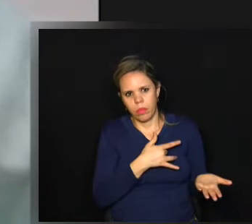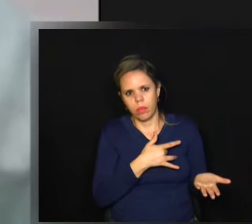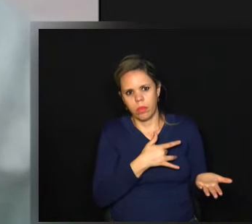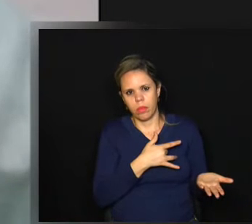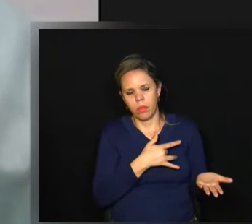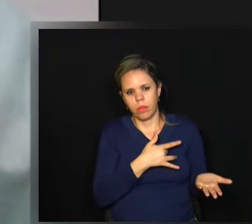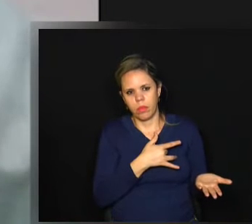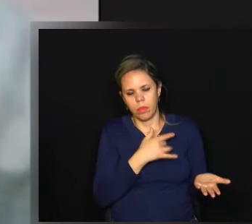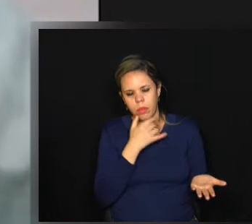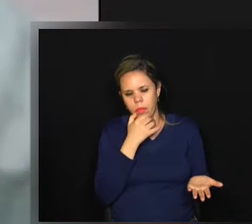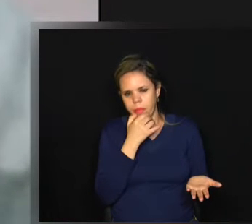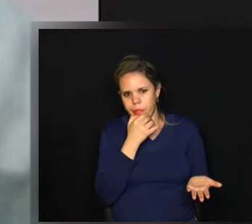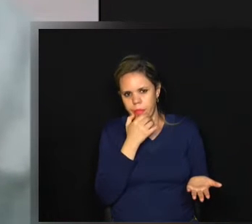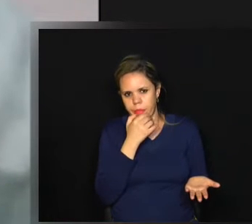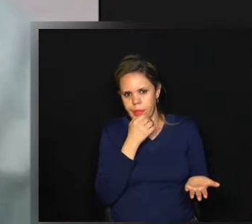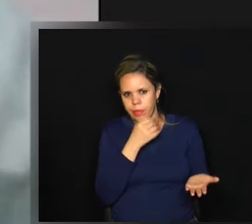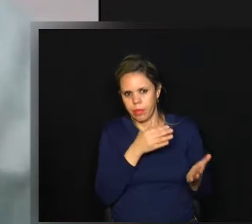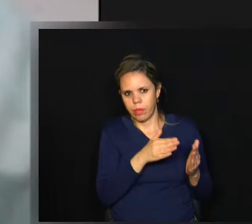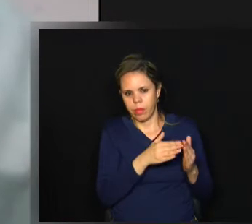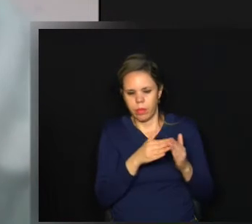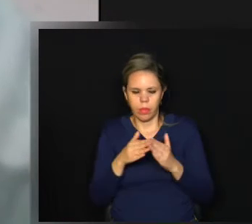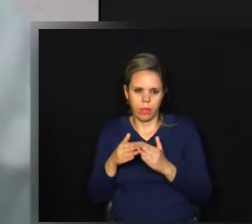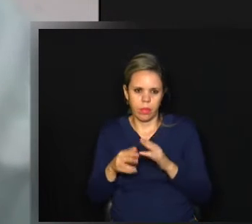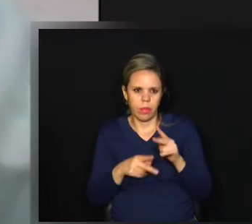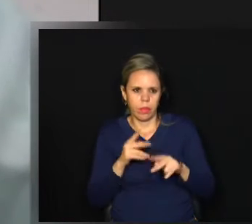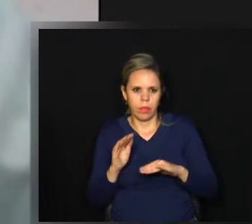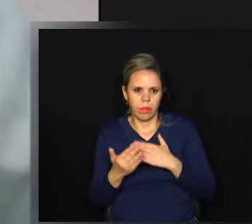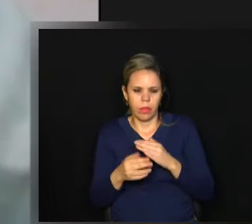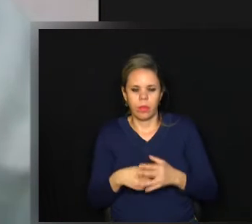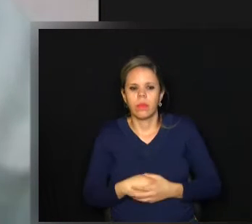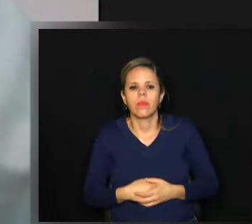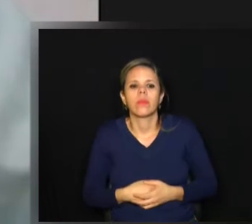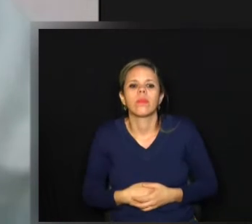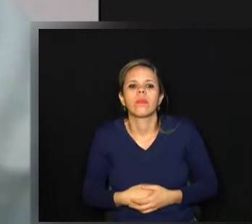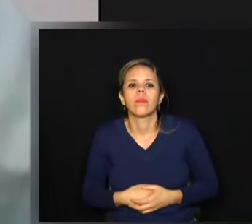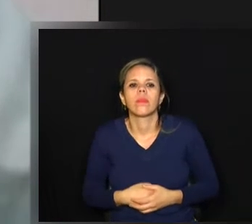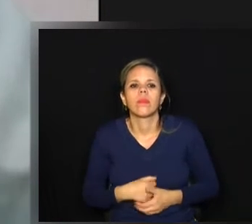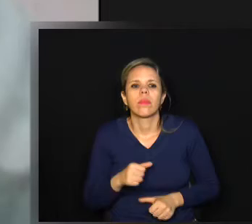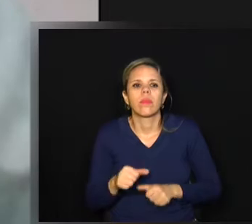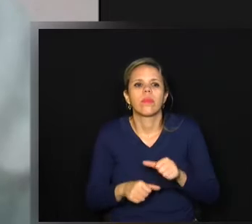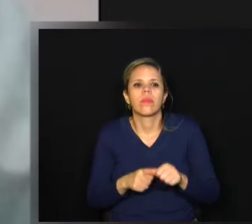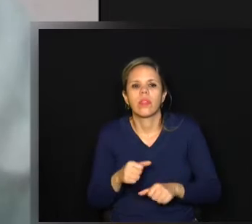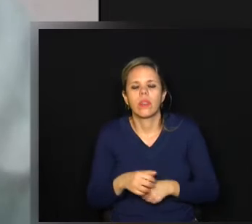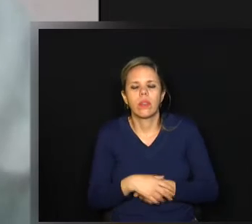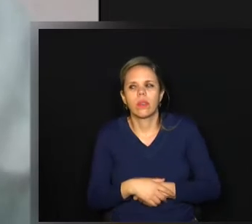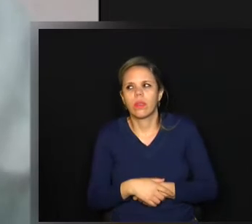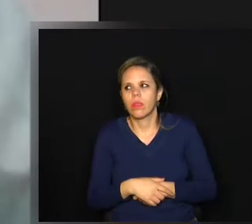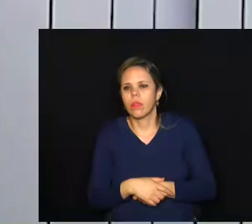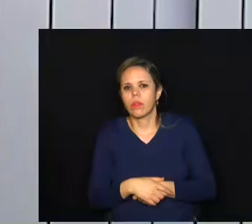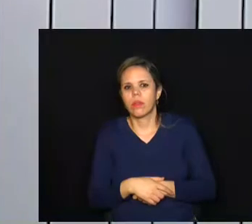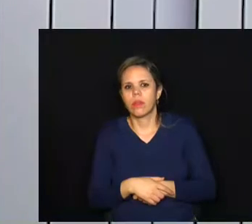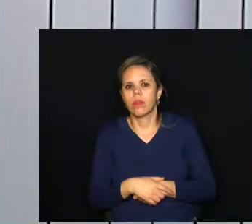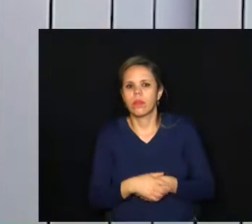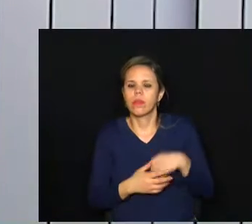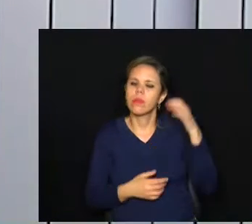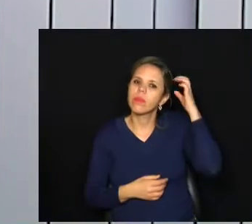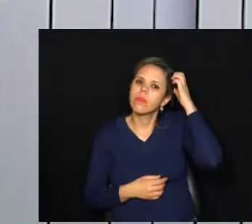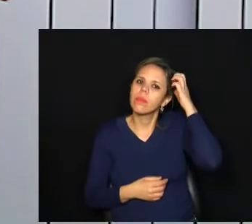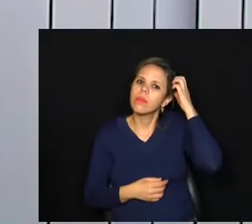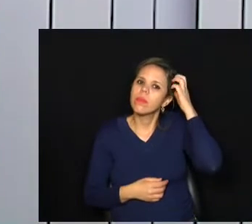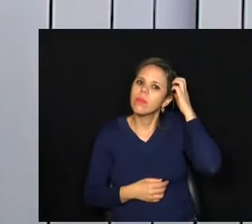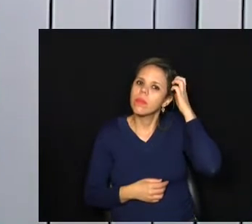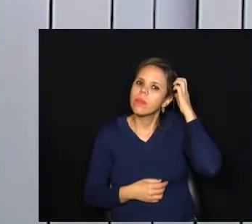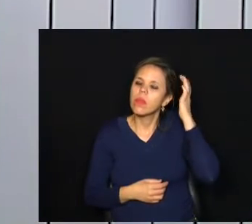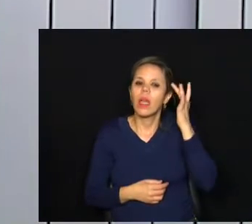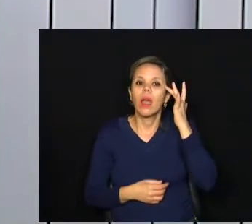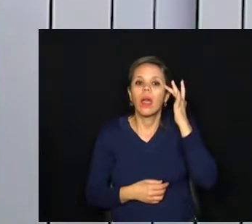da saúde dos vizinhos e da comunidade, se torne uma realidade. E